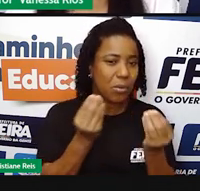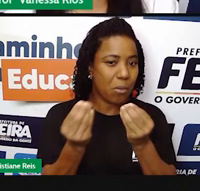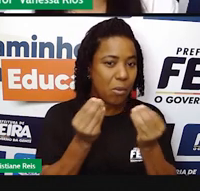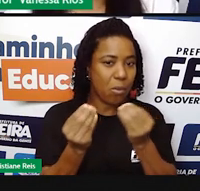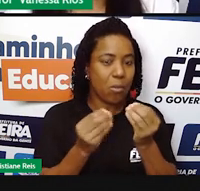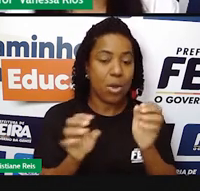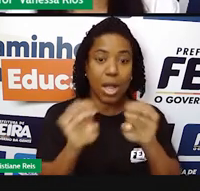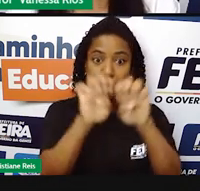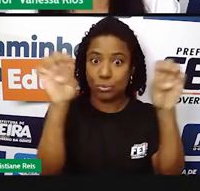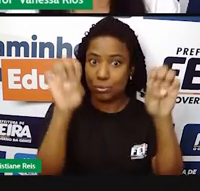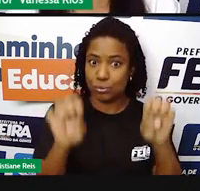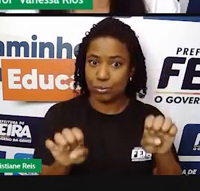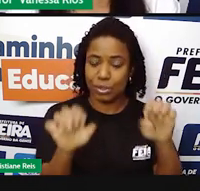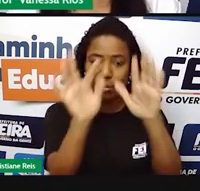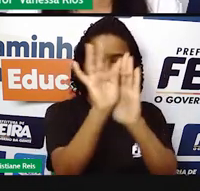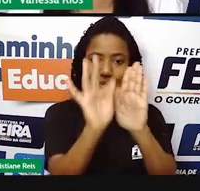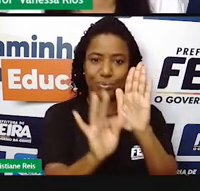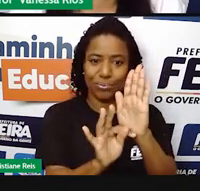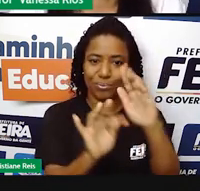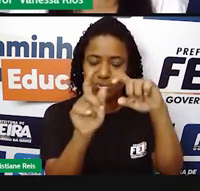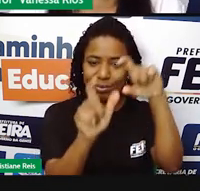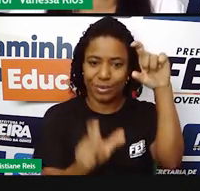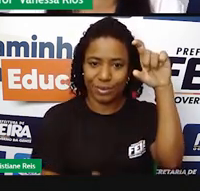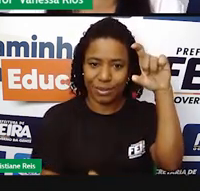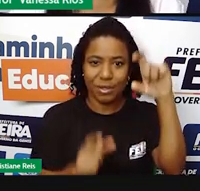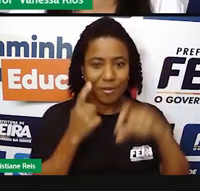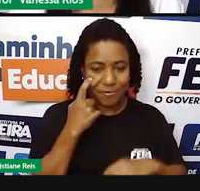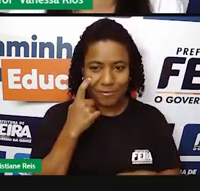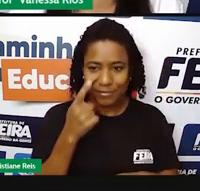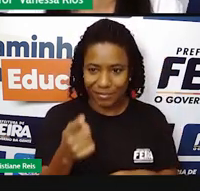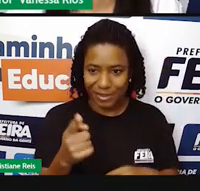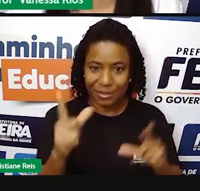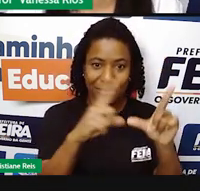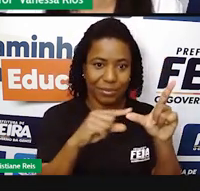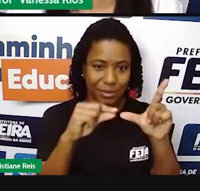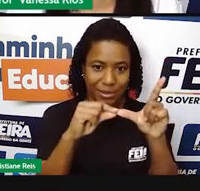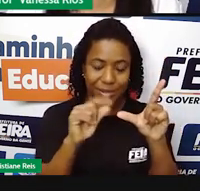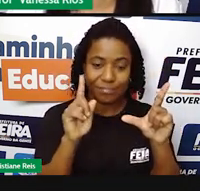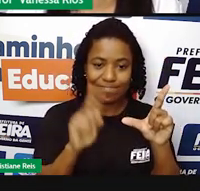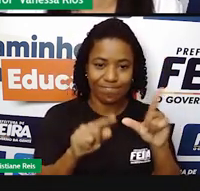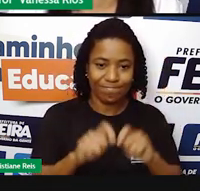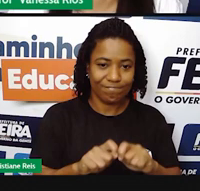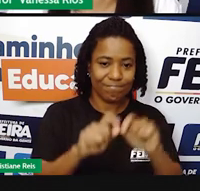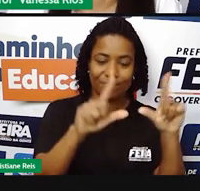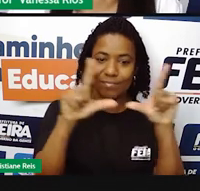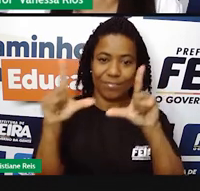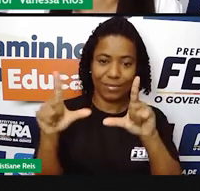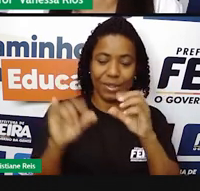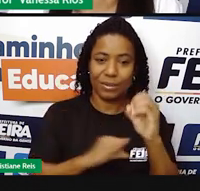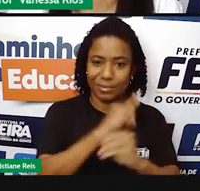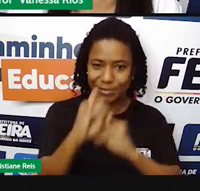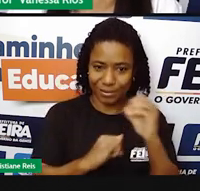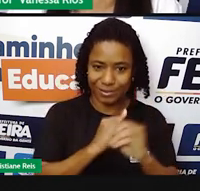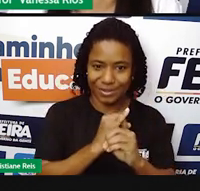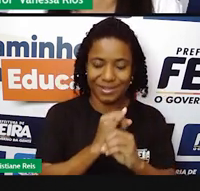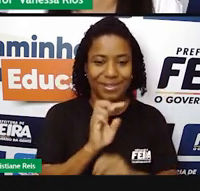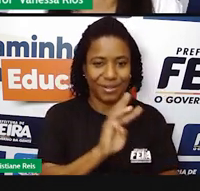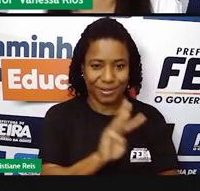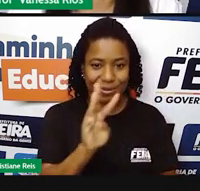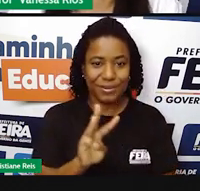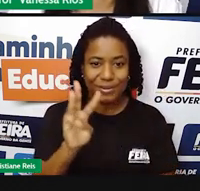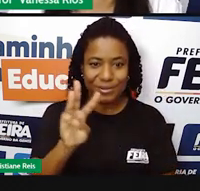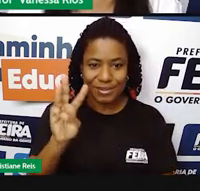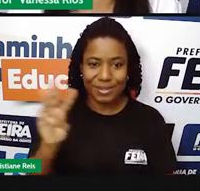A Pró colocou esse link e a Pró vai entrar nesse link, né, no site, e observar junto com vocês aí todas